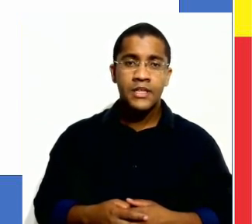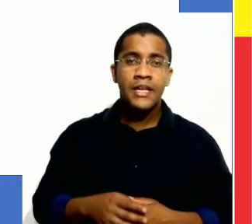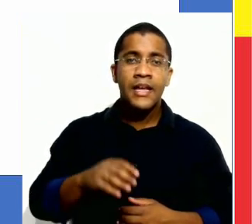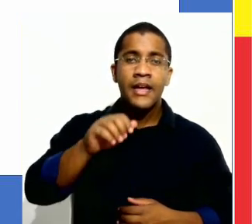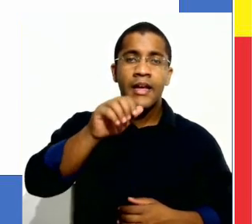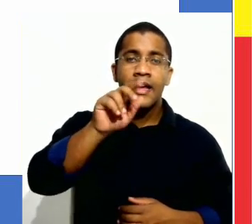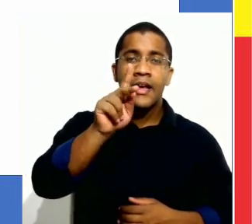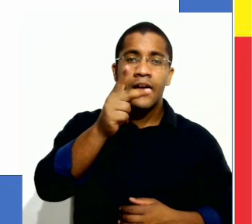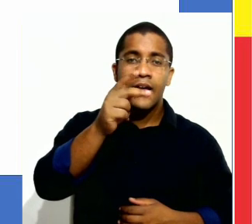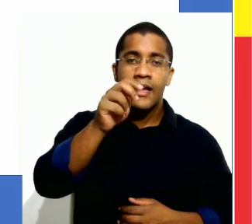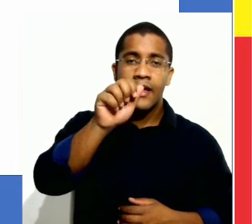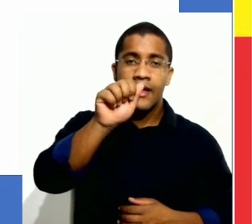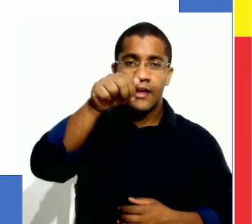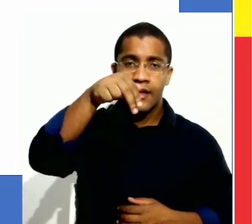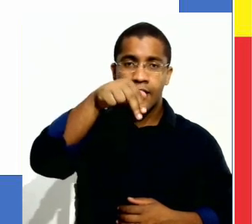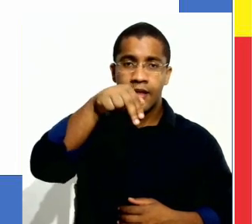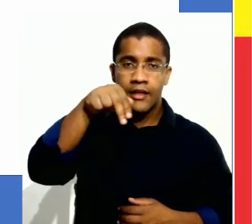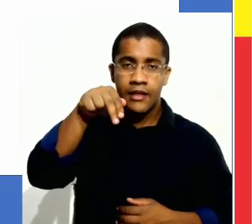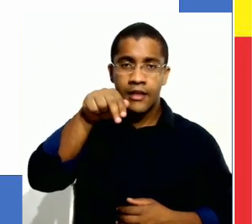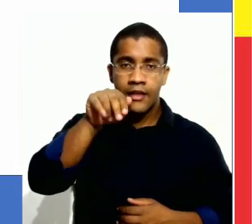Aníbal Barca,